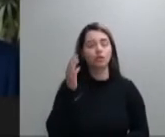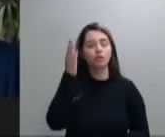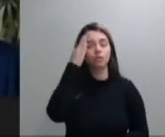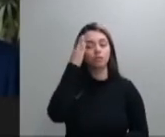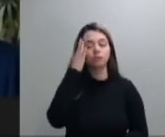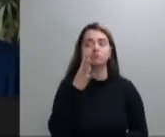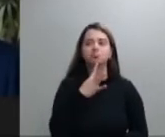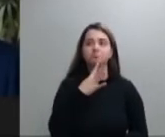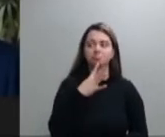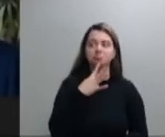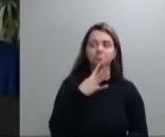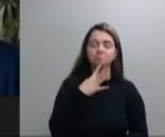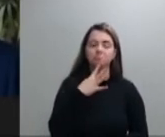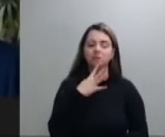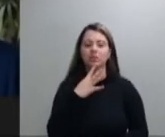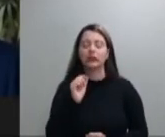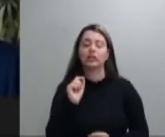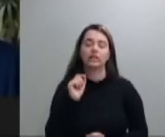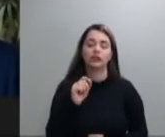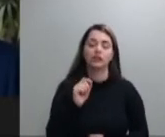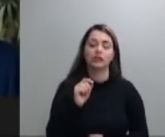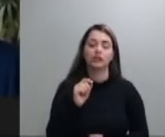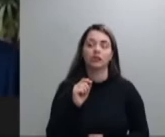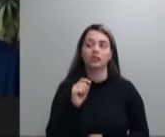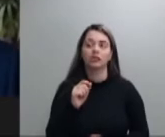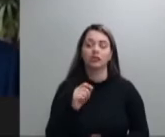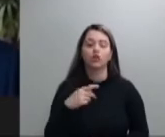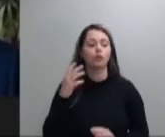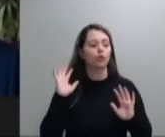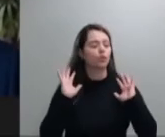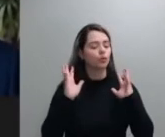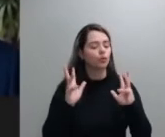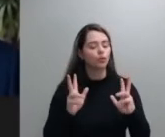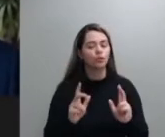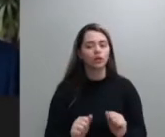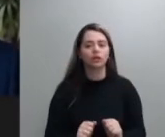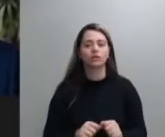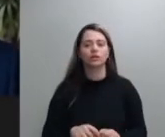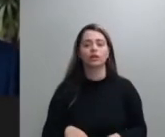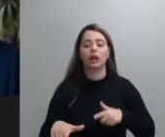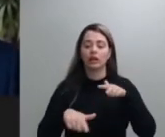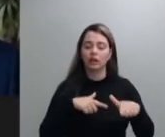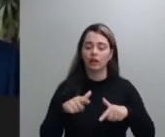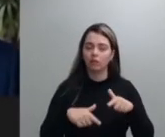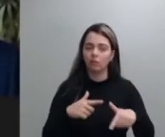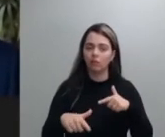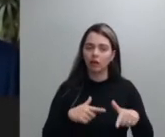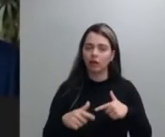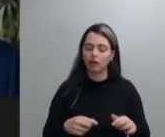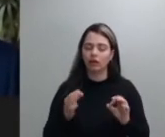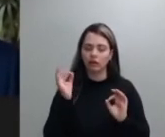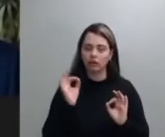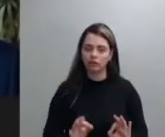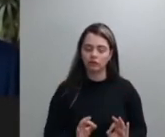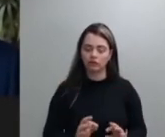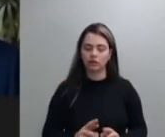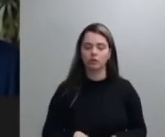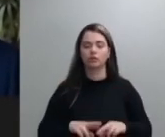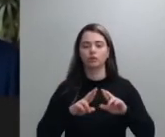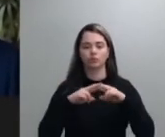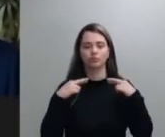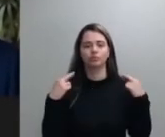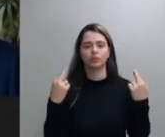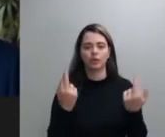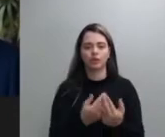que esse registro mesmo estado participando a competência da segunda sessão e eu mantenho ainda o